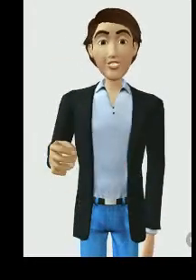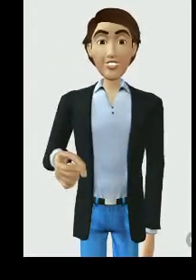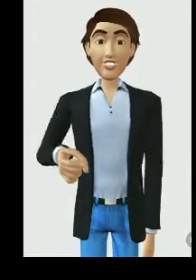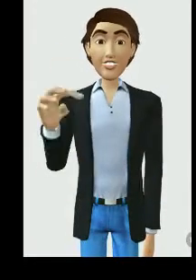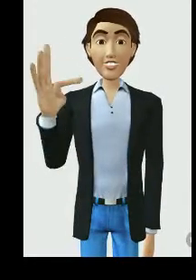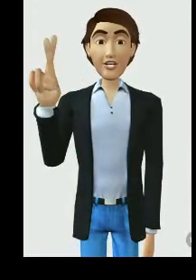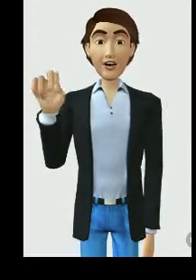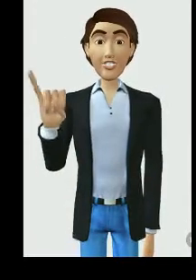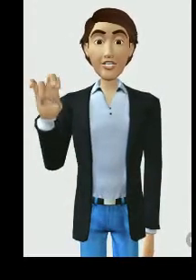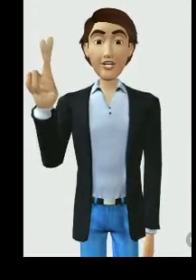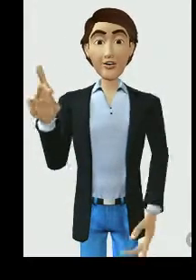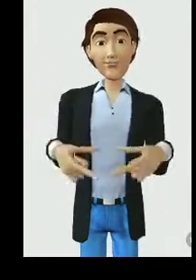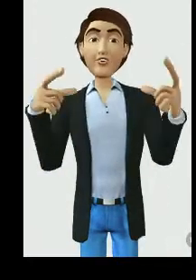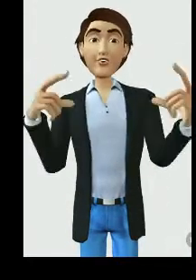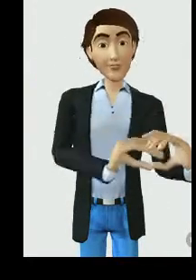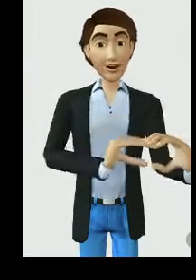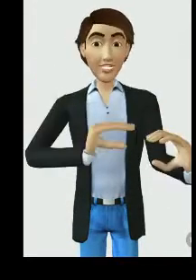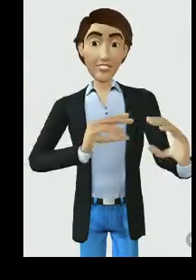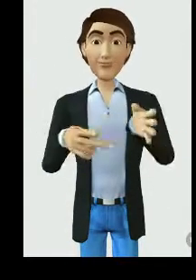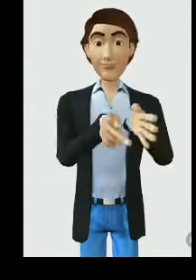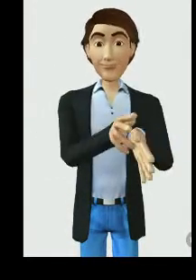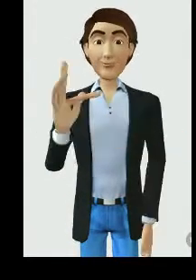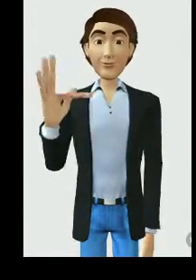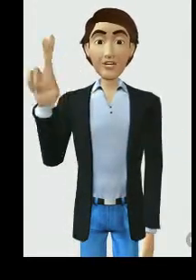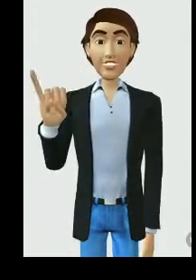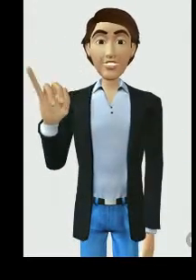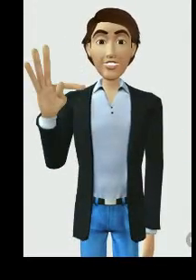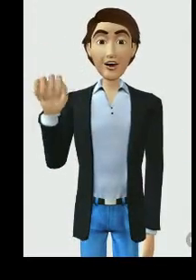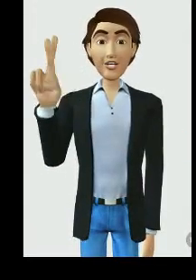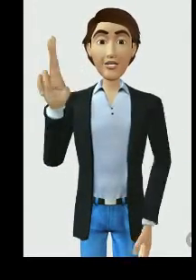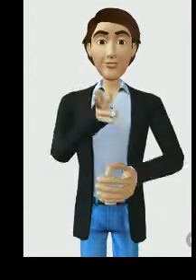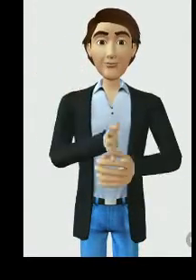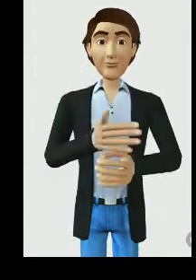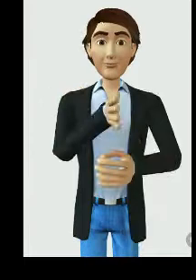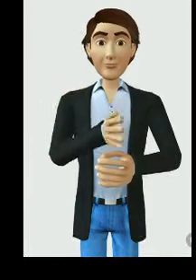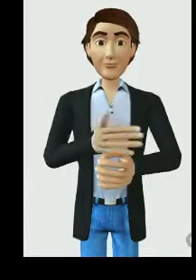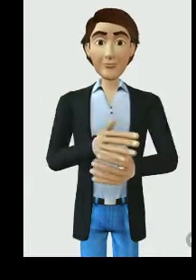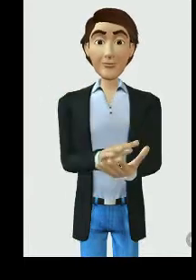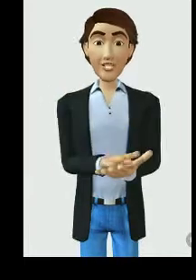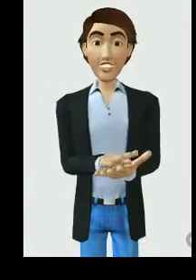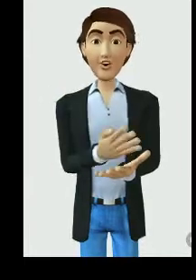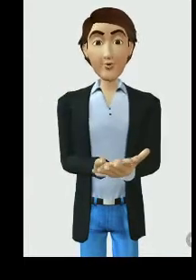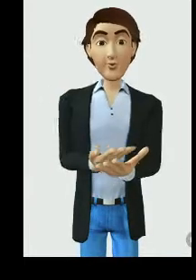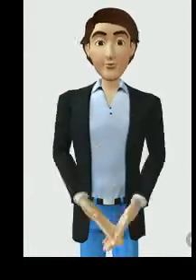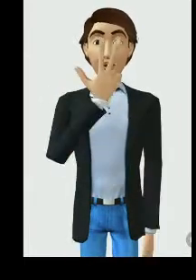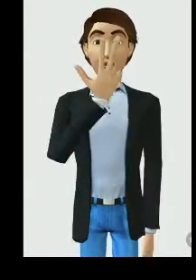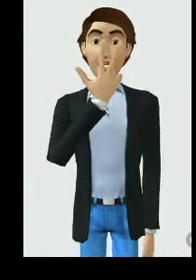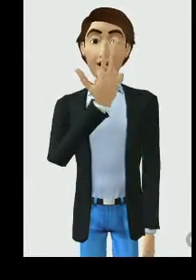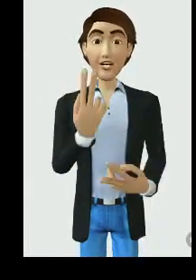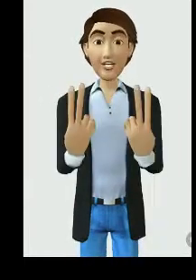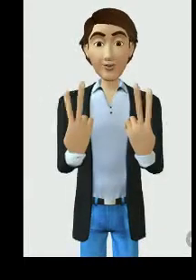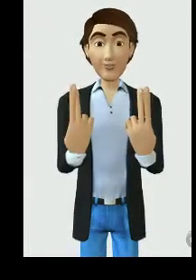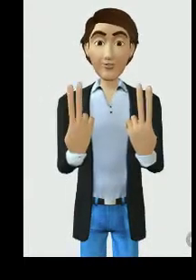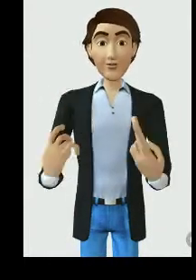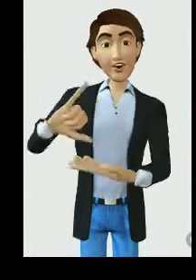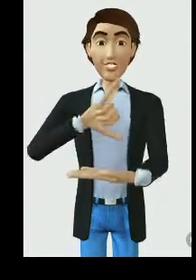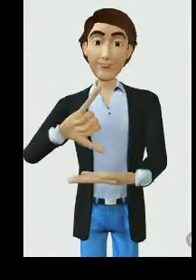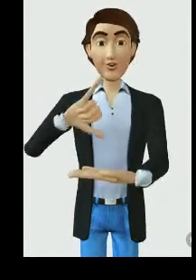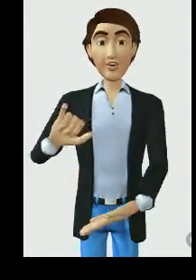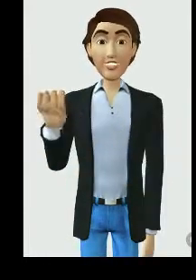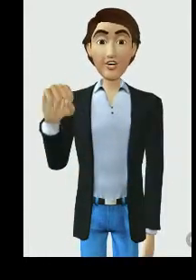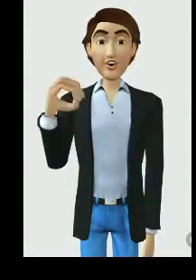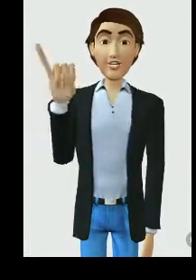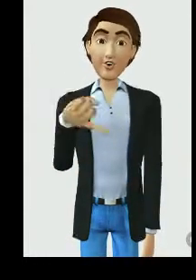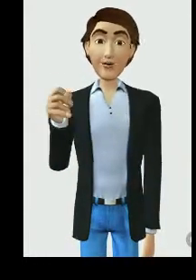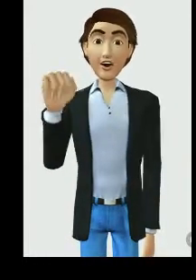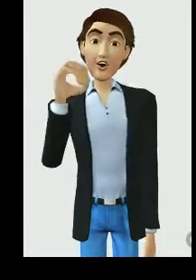E aqui vemos os lipídios extraídos, sendo grande parte deles devido ao processo de fritura da batata frita, tendo uma